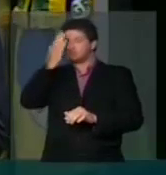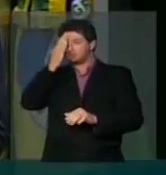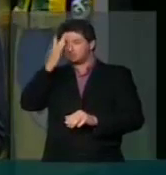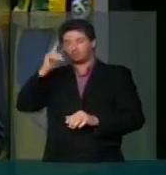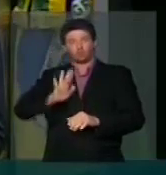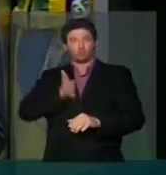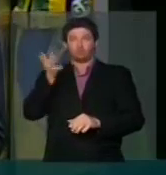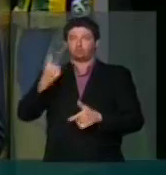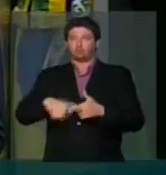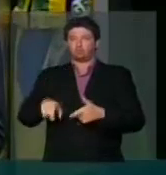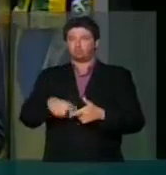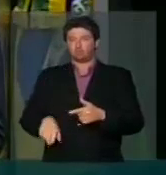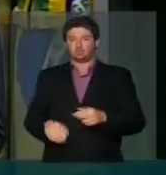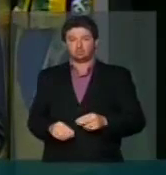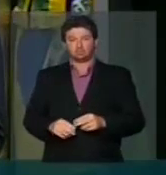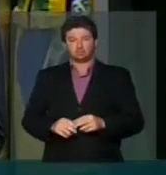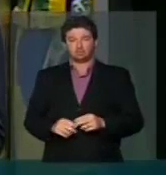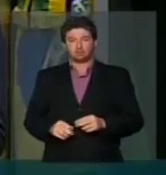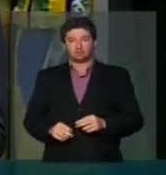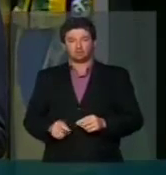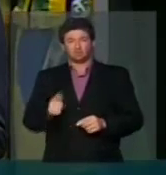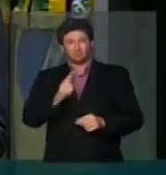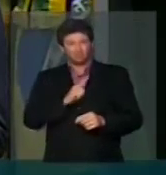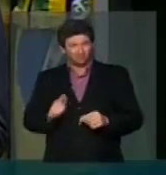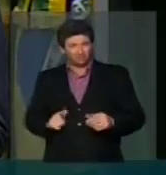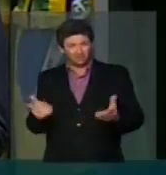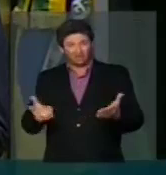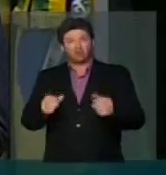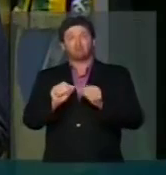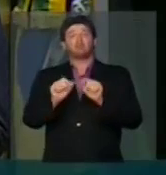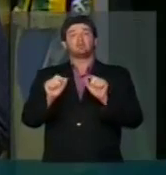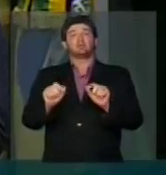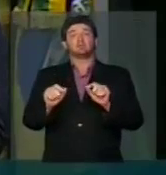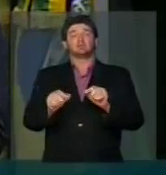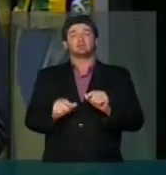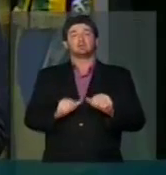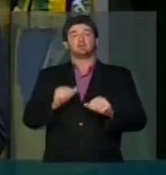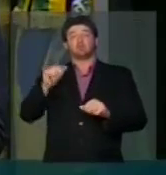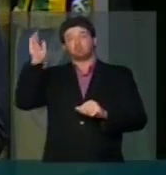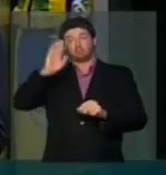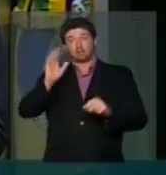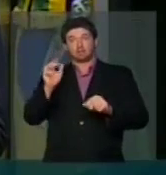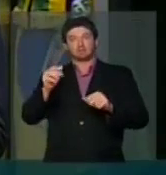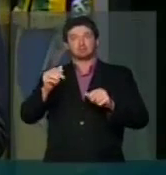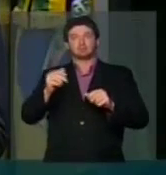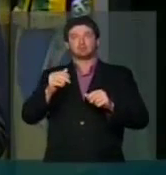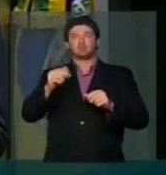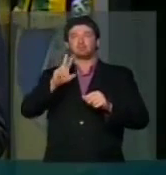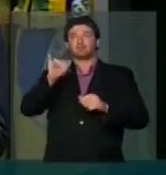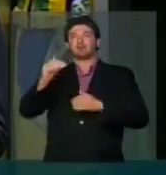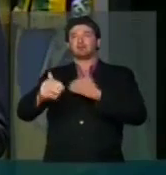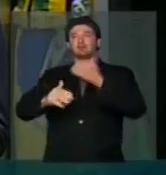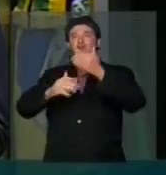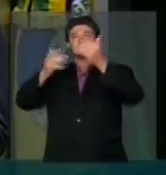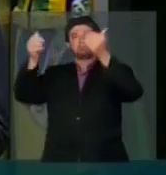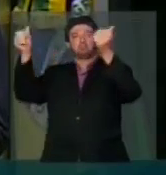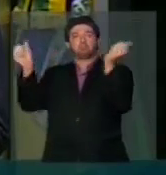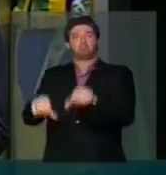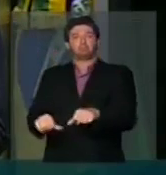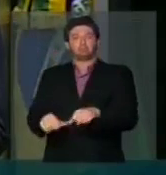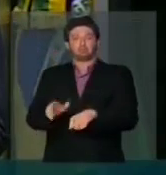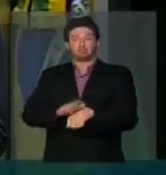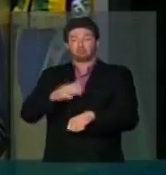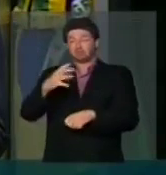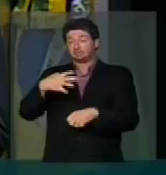foi um desastre. O atual governo conseguiu transformar o Brasil de uma nação promissora em uma das